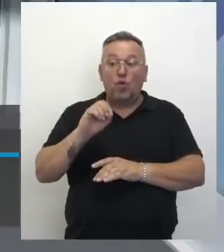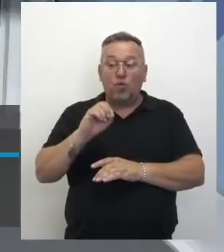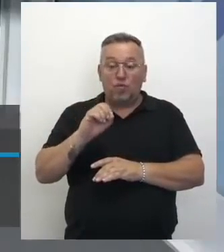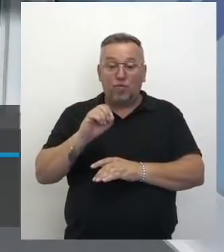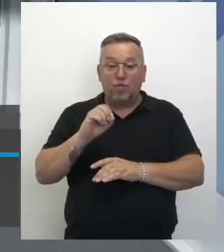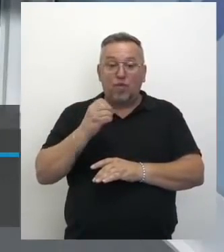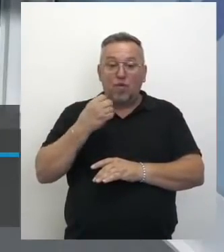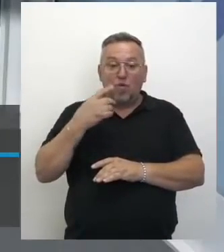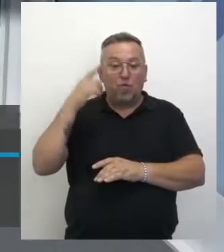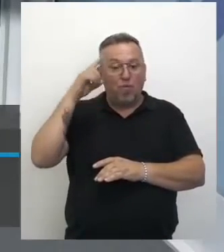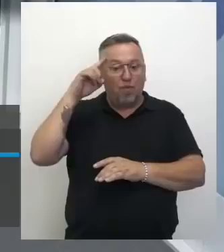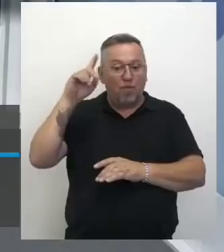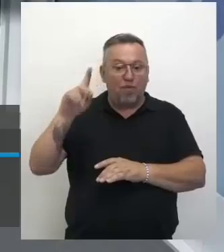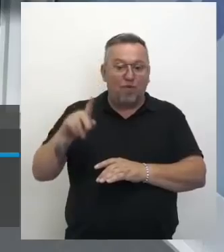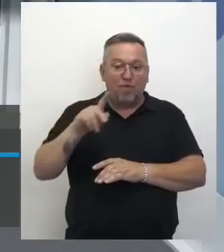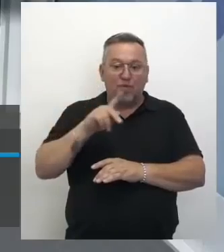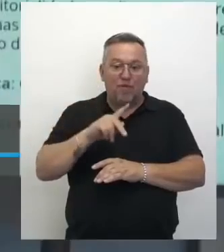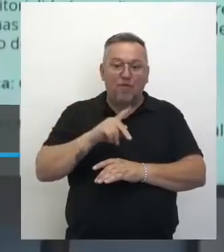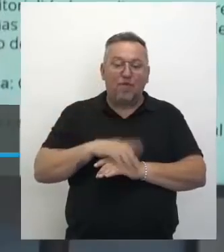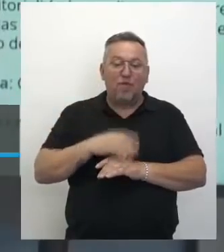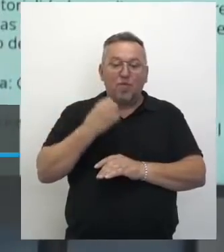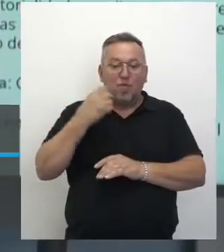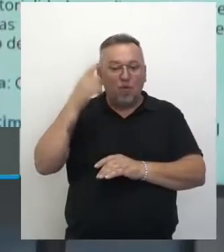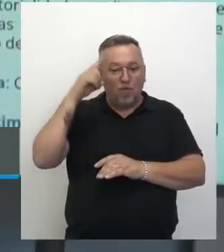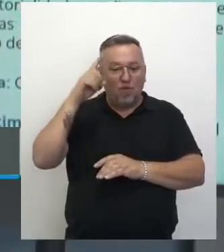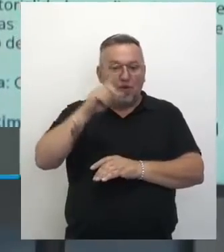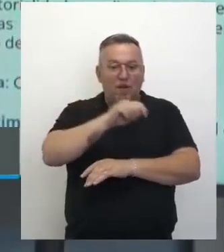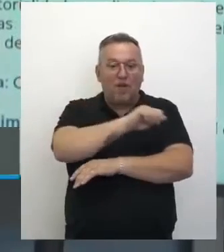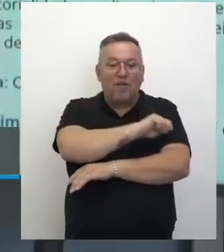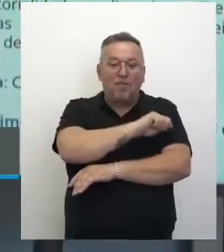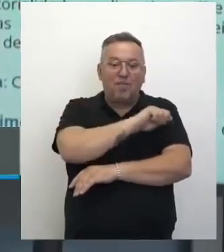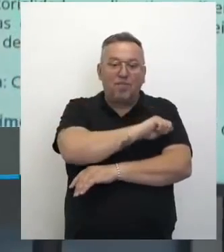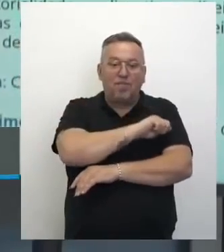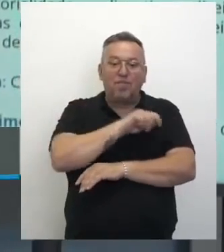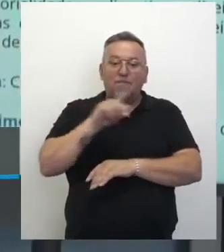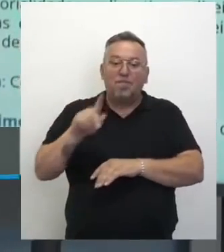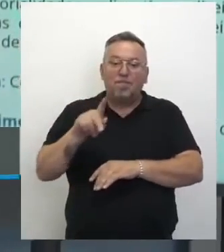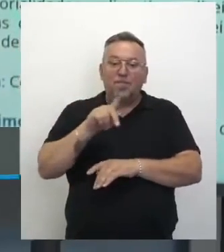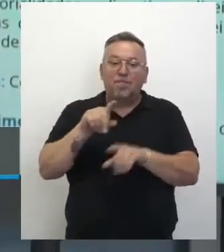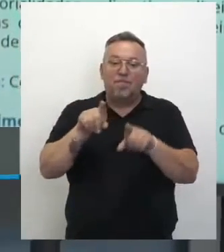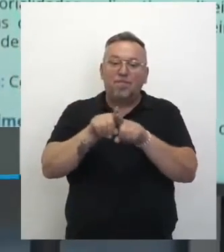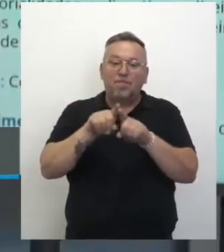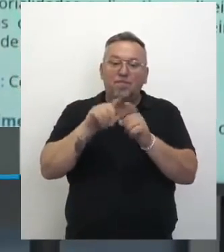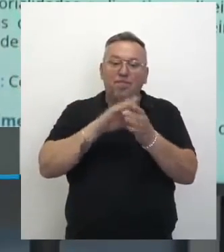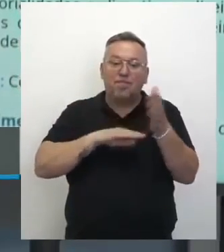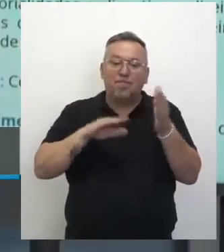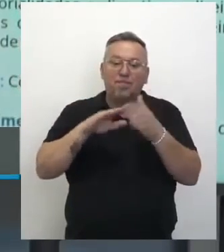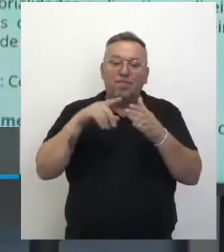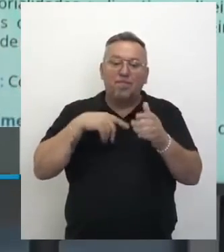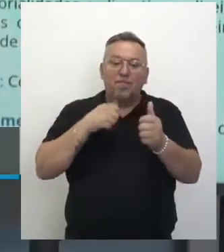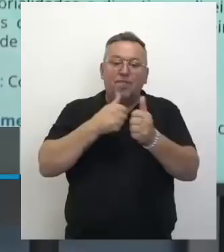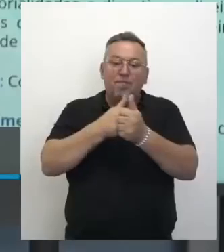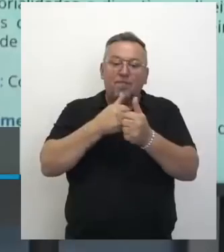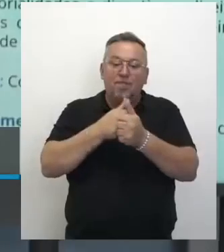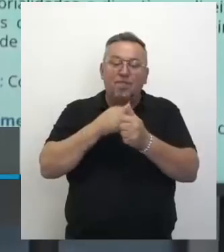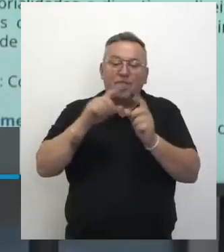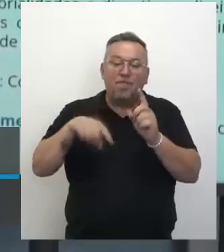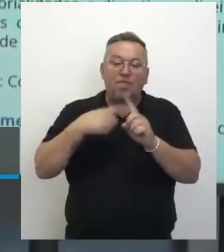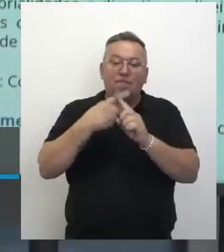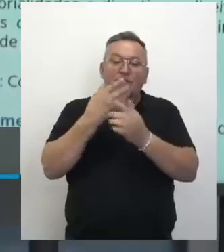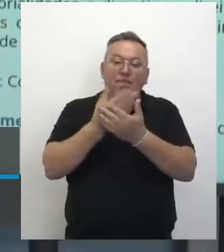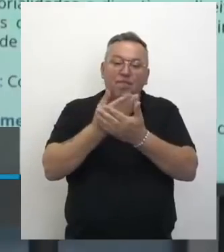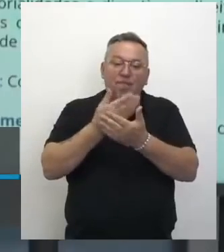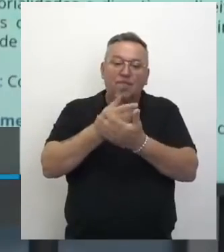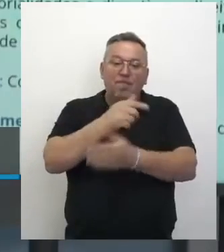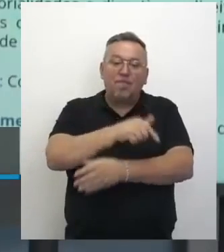dia, prof. Bom dia, Carlão. Bom dia aí, alunos, professores e a todos que estarão acompanhando a mais essa aula para